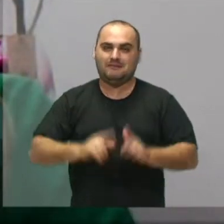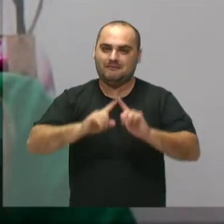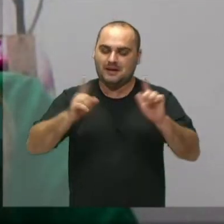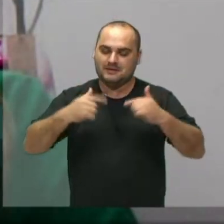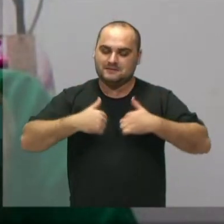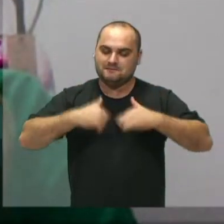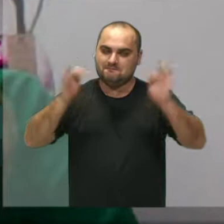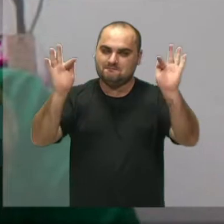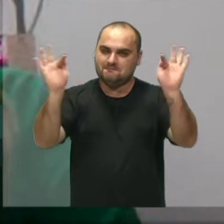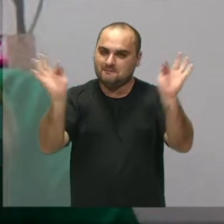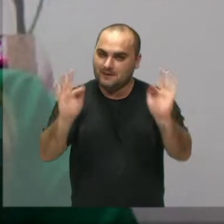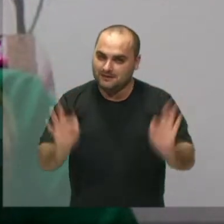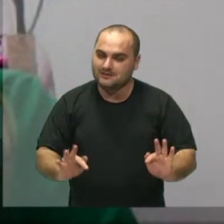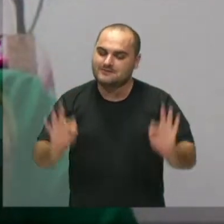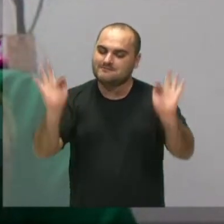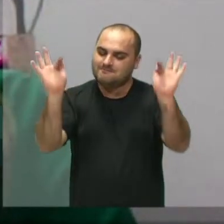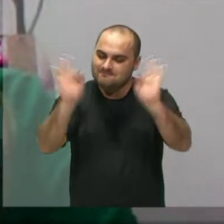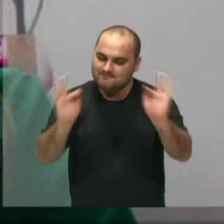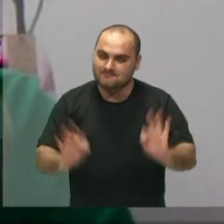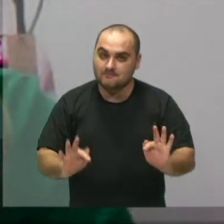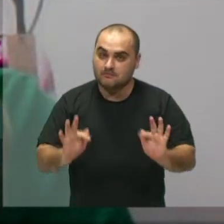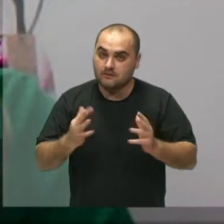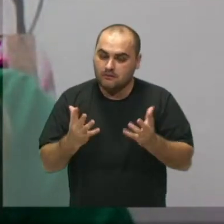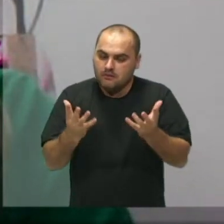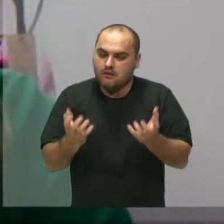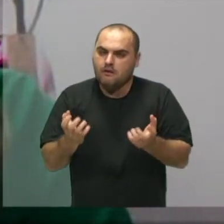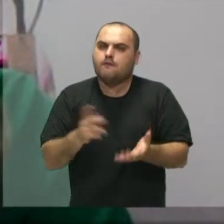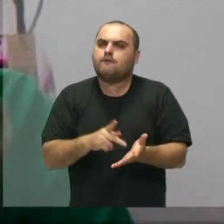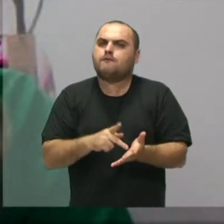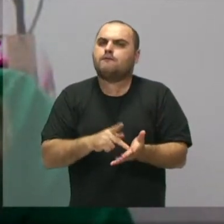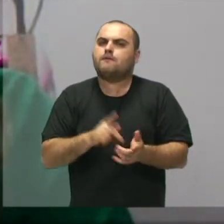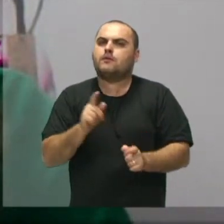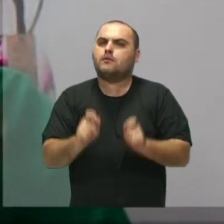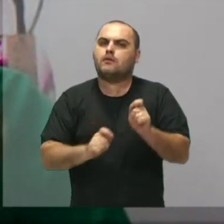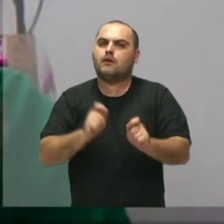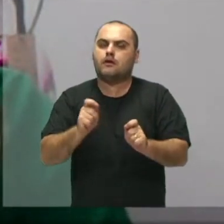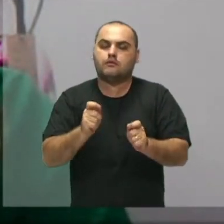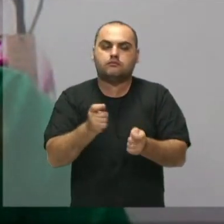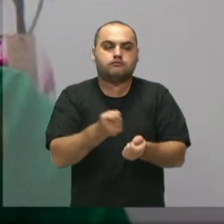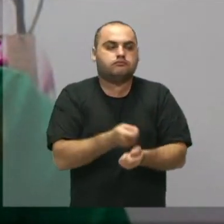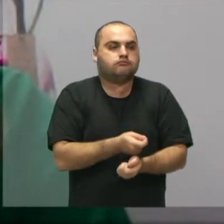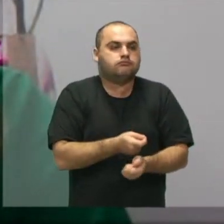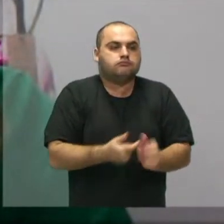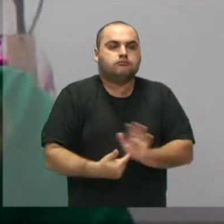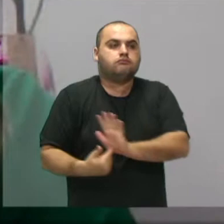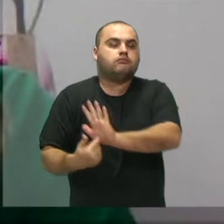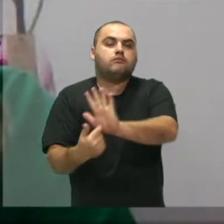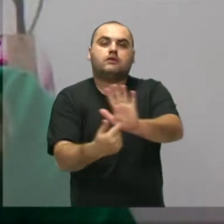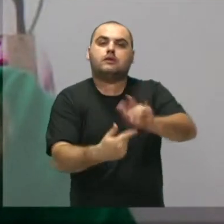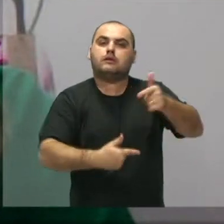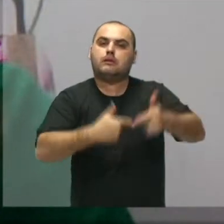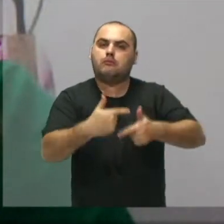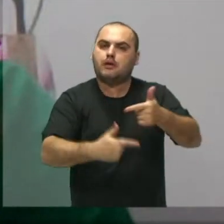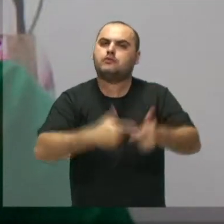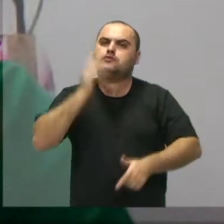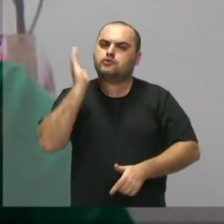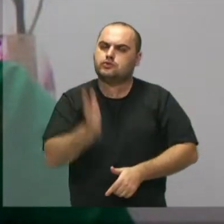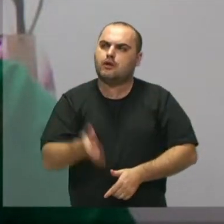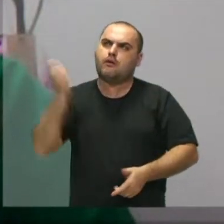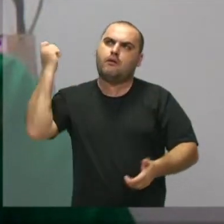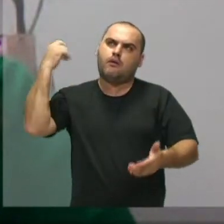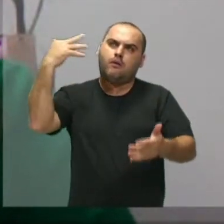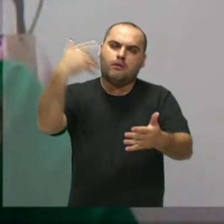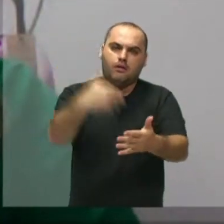muito feliz e o que eu quero, na verdade, é dar continuidade ao trabalho que eu já vinha exercendo, né? Principalmente